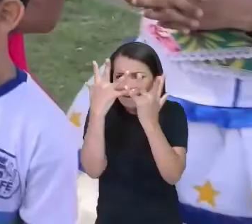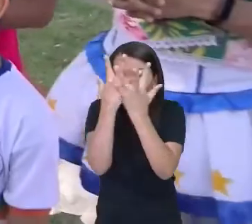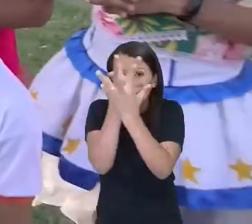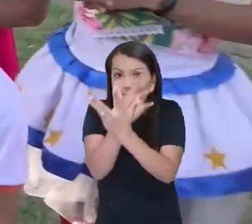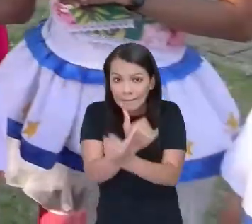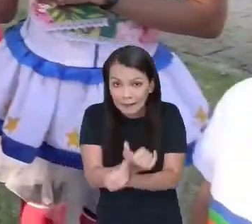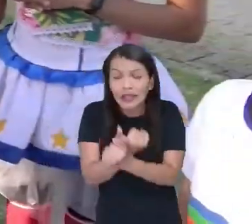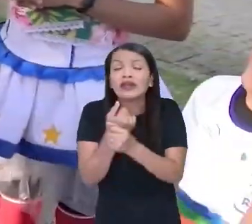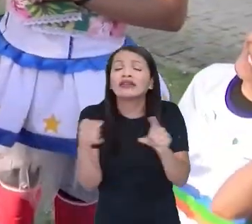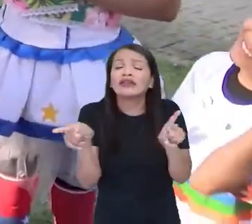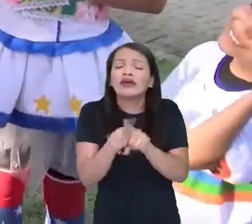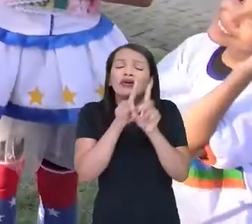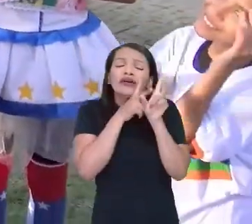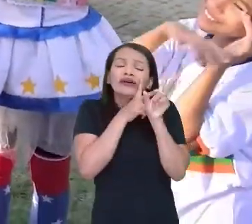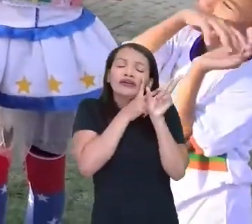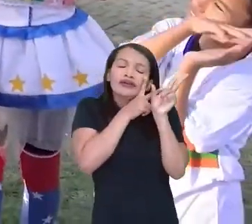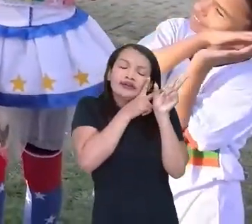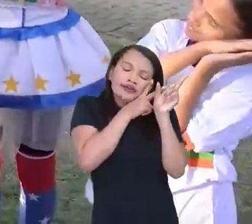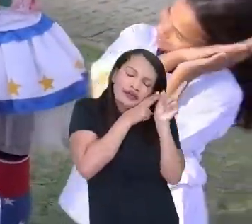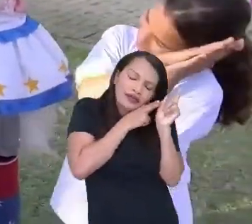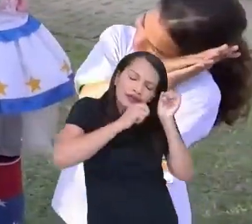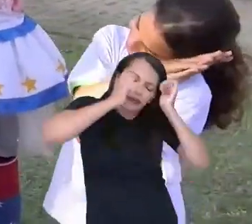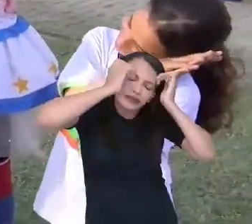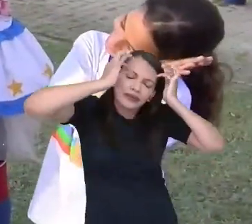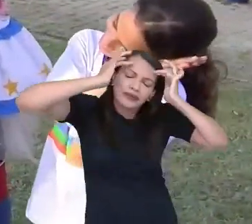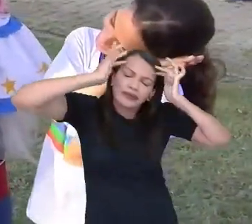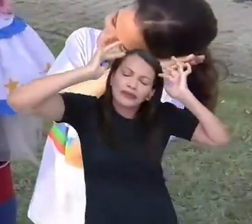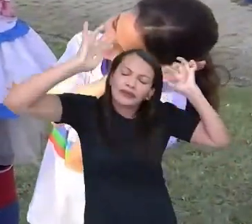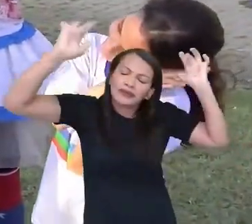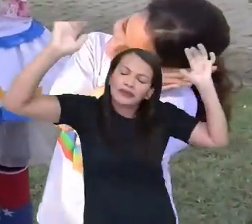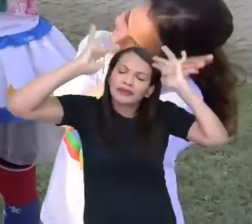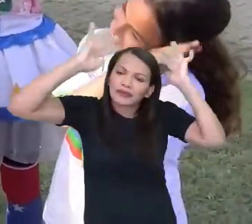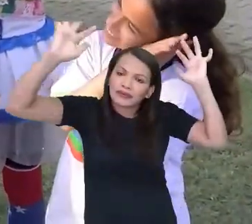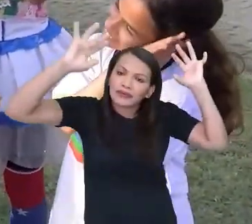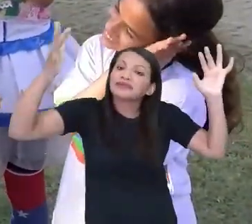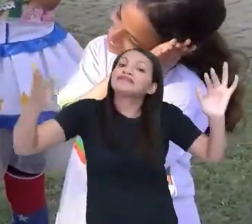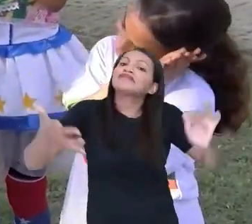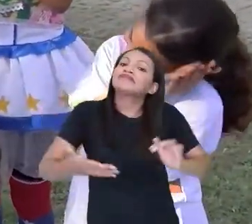então dormir, sonha.